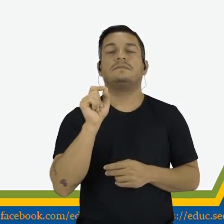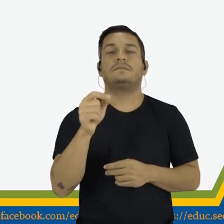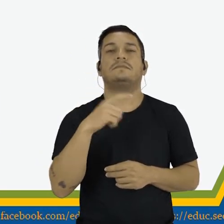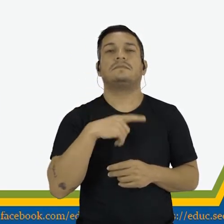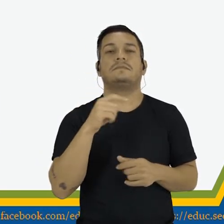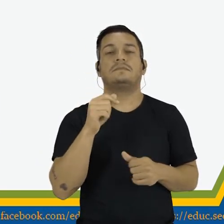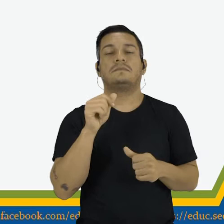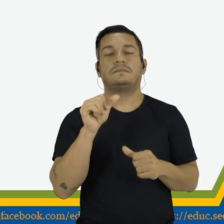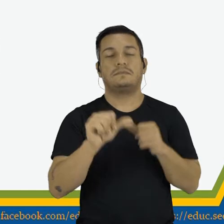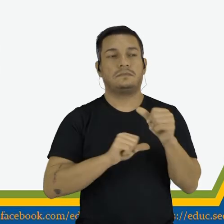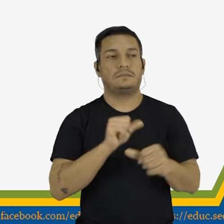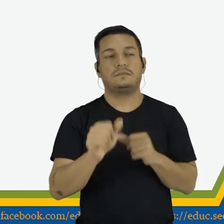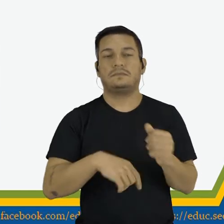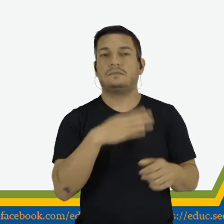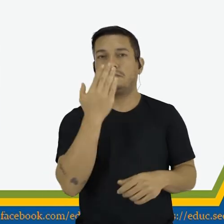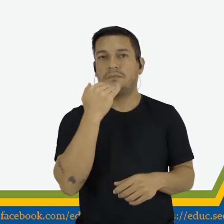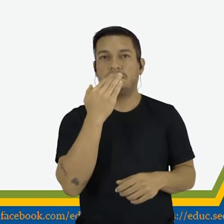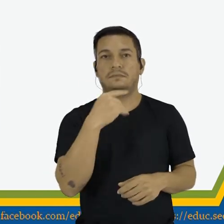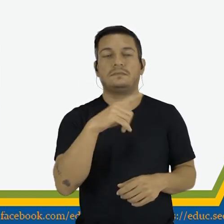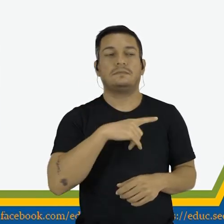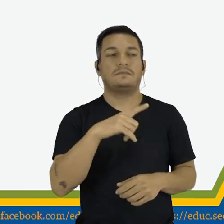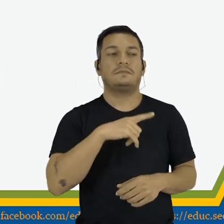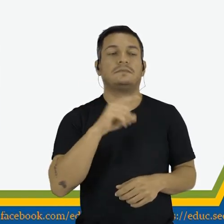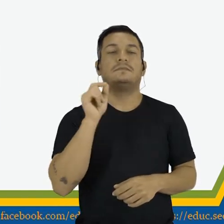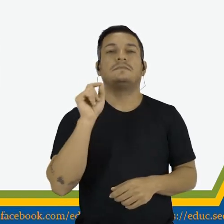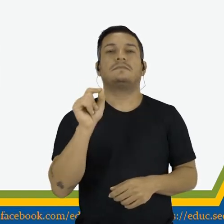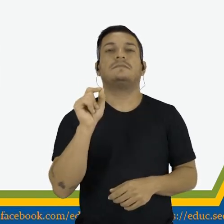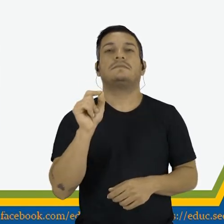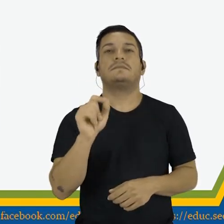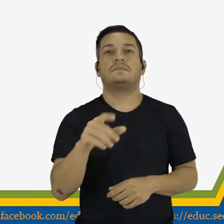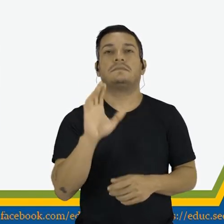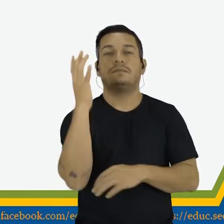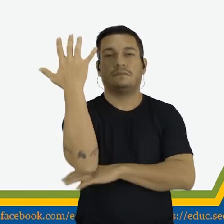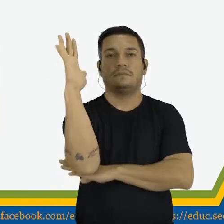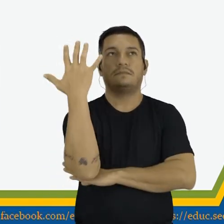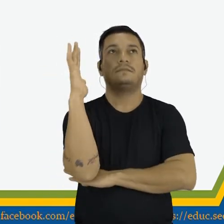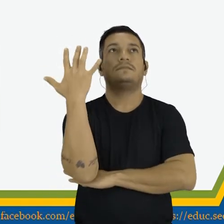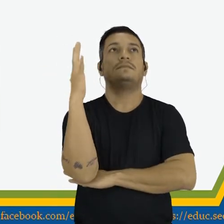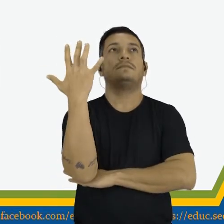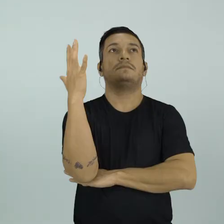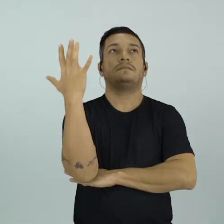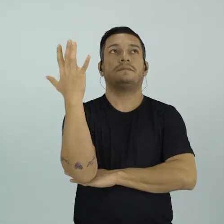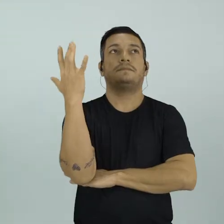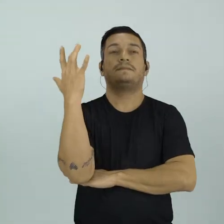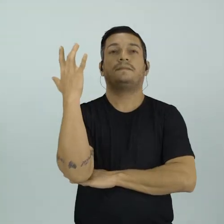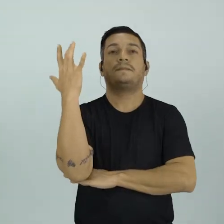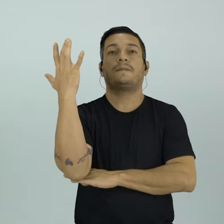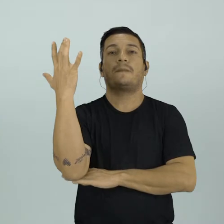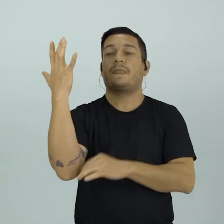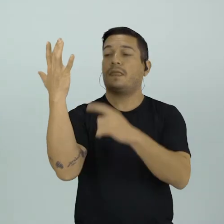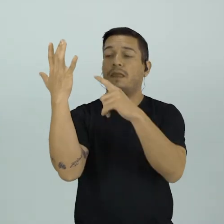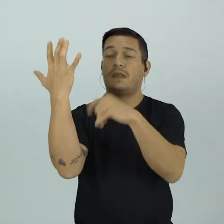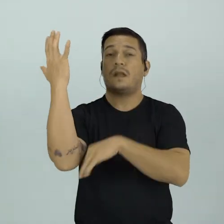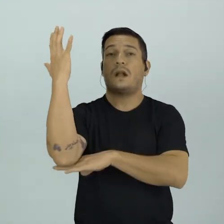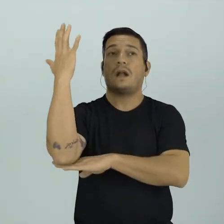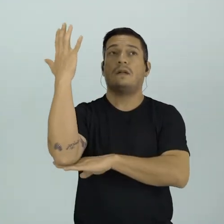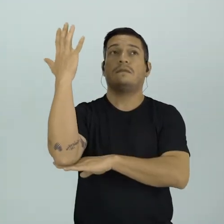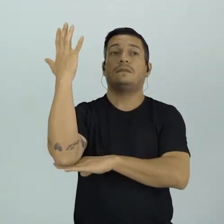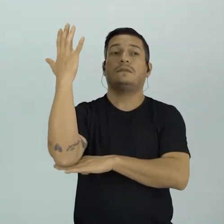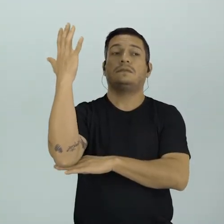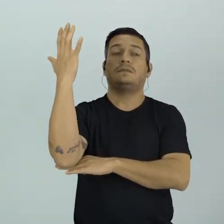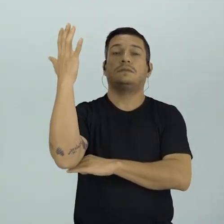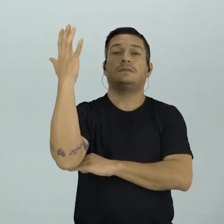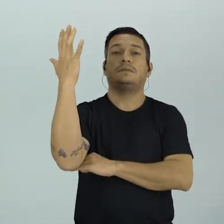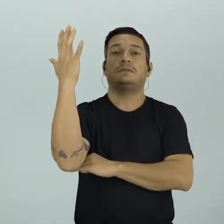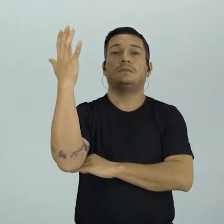próprio alimento. Então nós temos aí a árvore. Nós vimos que as plantas, elas são os produtores,